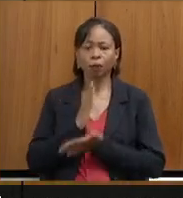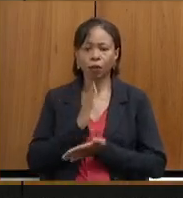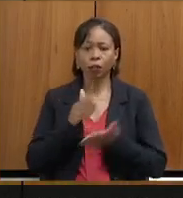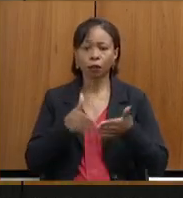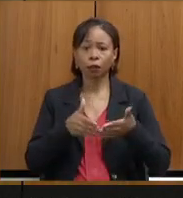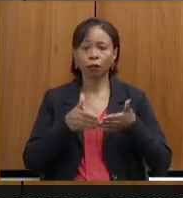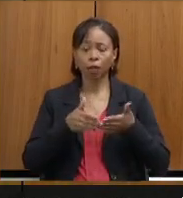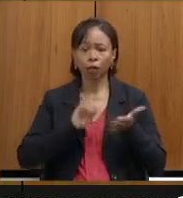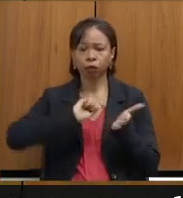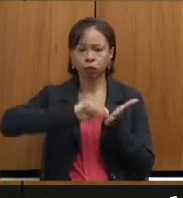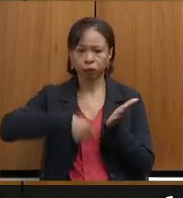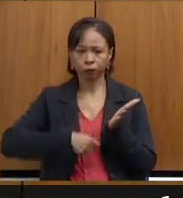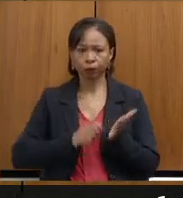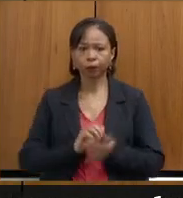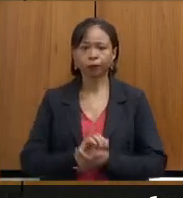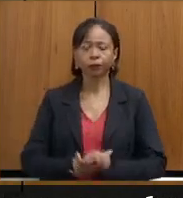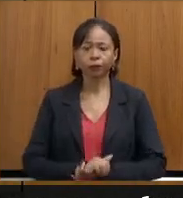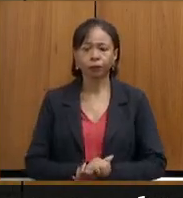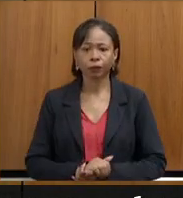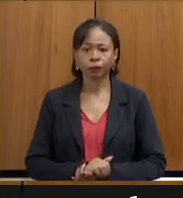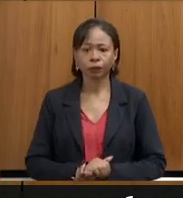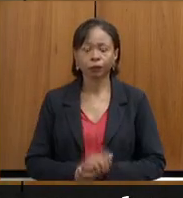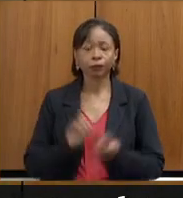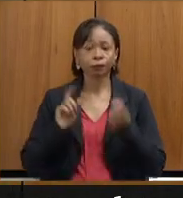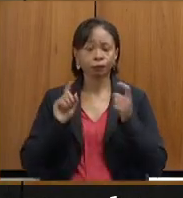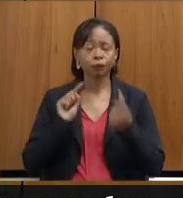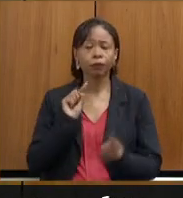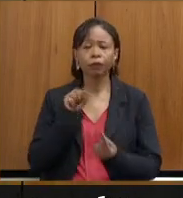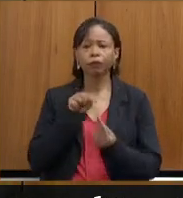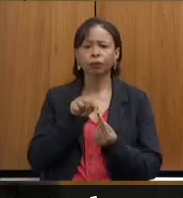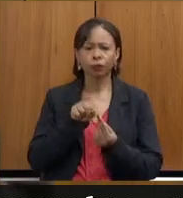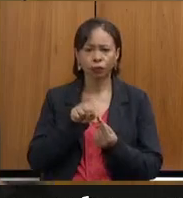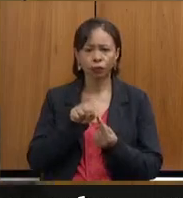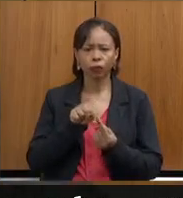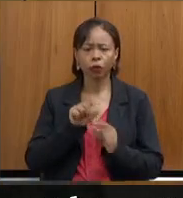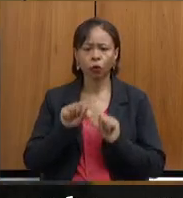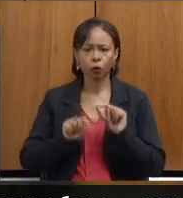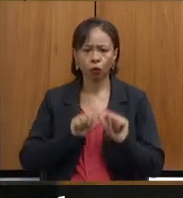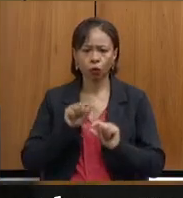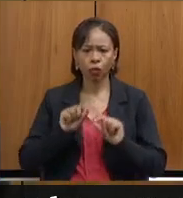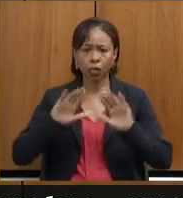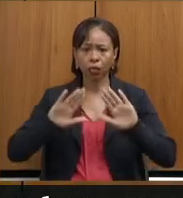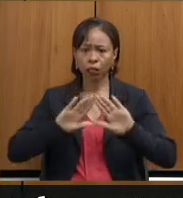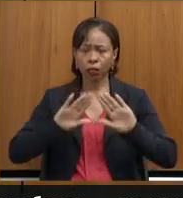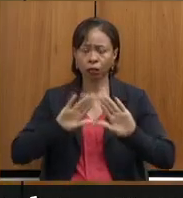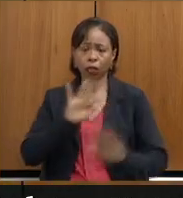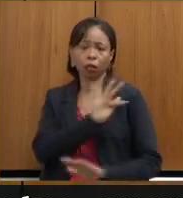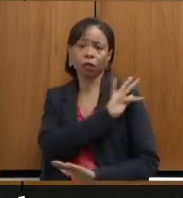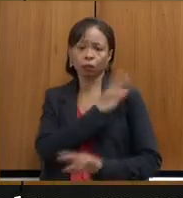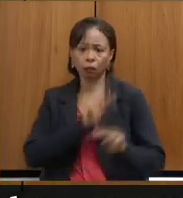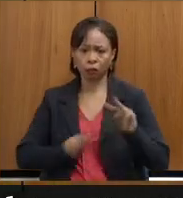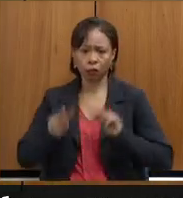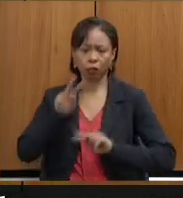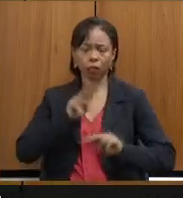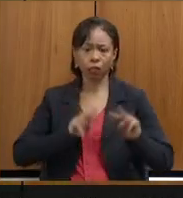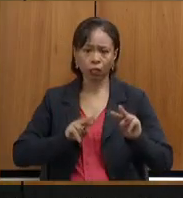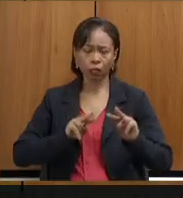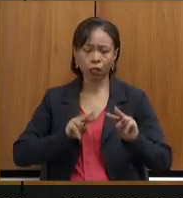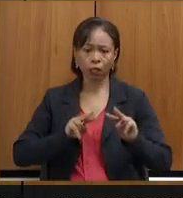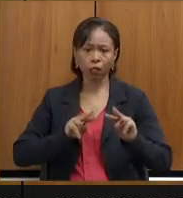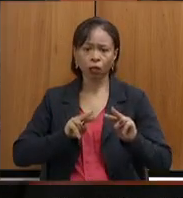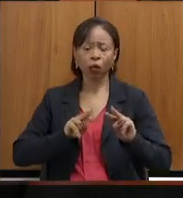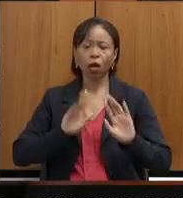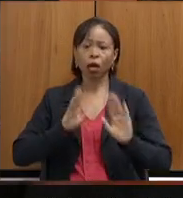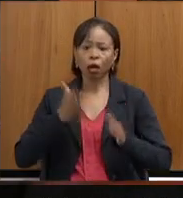solicitar a sua subscrição destino se a reunião realizar a realização da Assembleia fiscaliza que é preciso que é processo